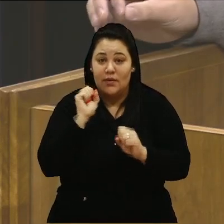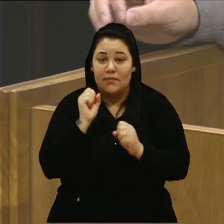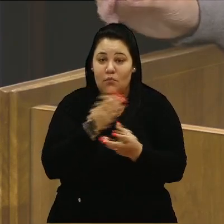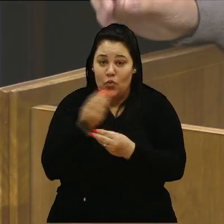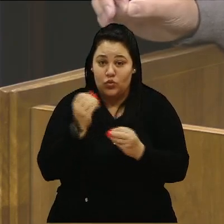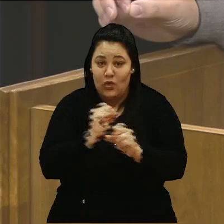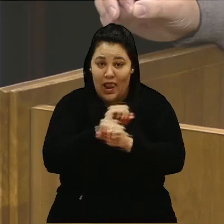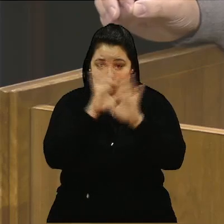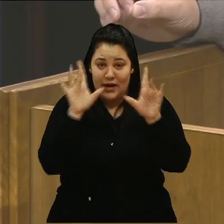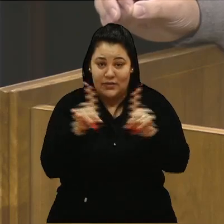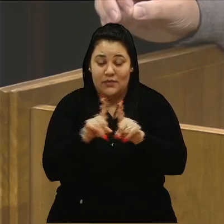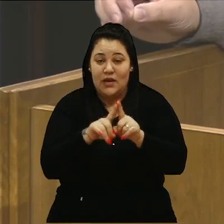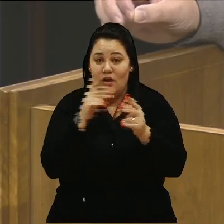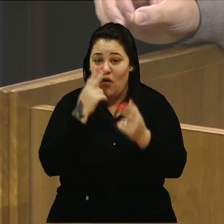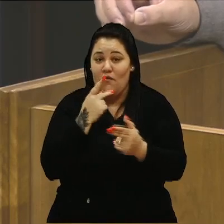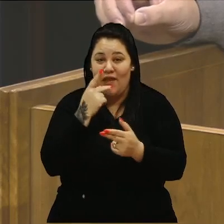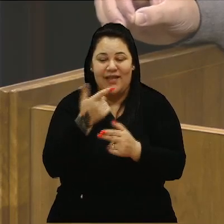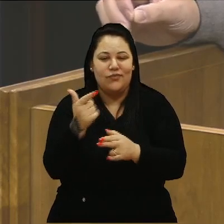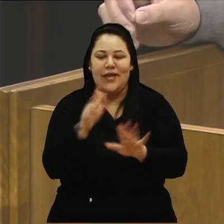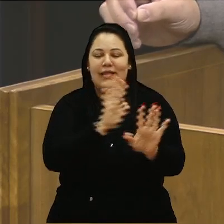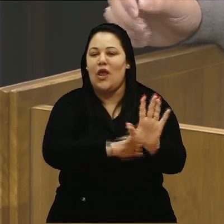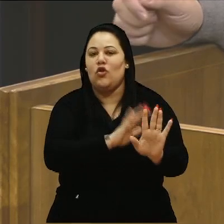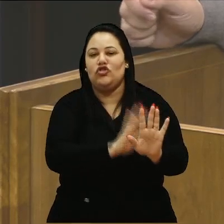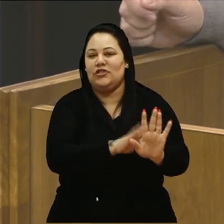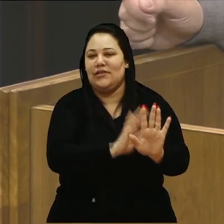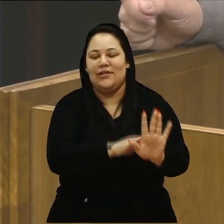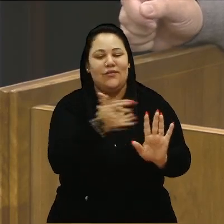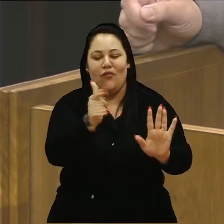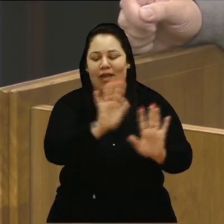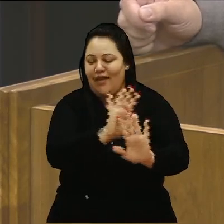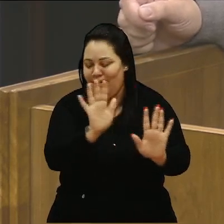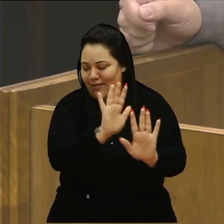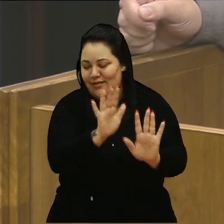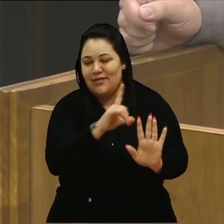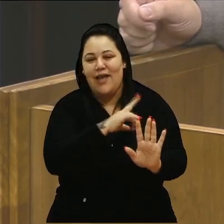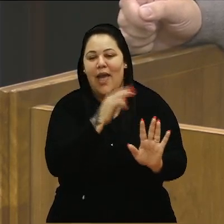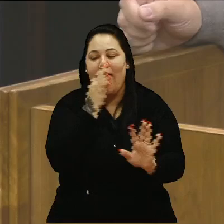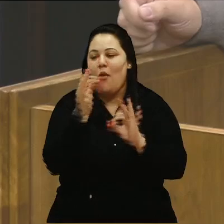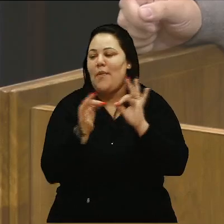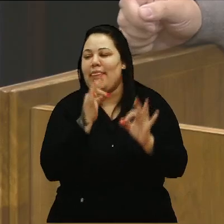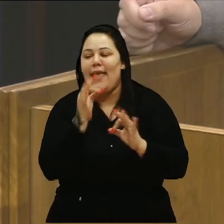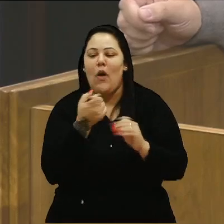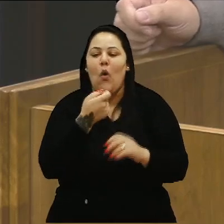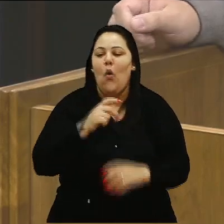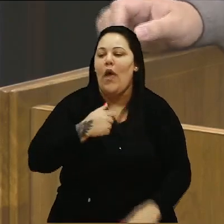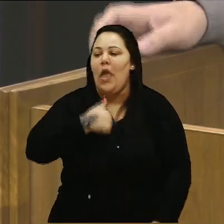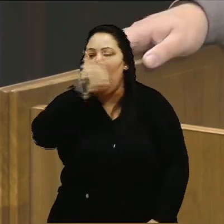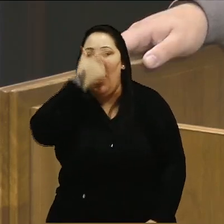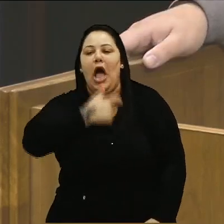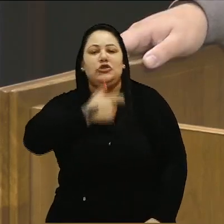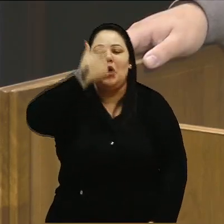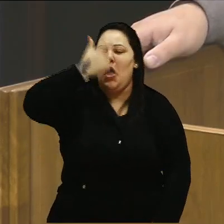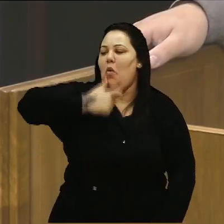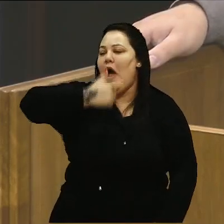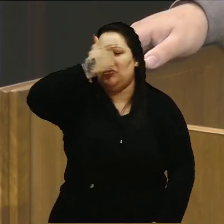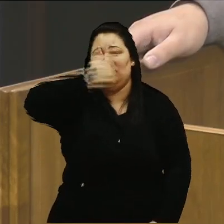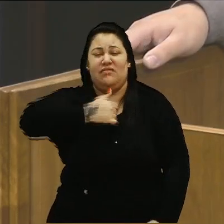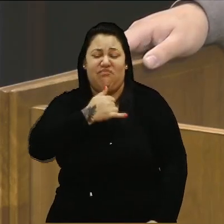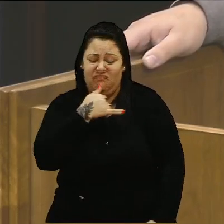e como foi falado desde o início, sem ideologia, sem imposição ou achismo. Então aqui eu